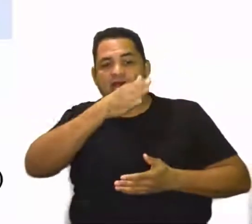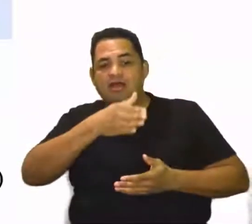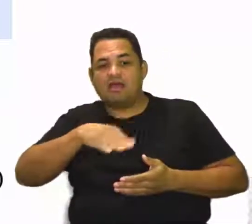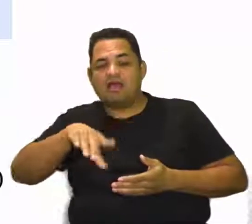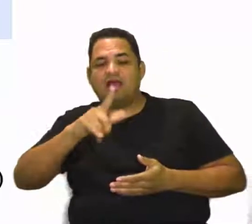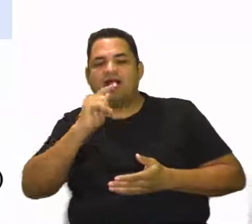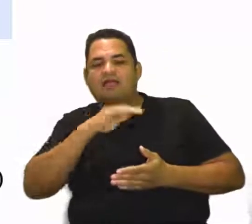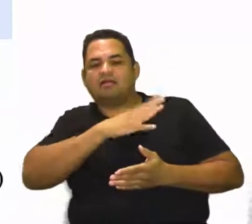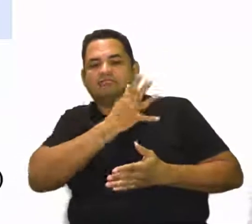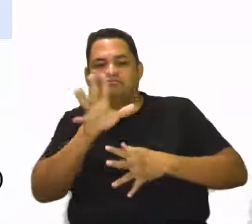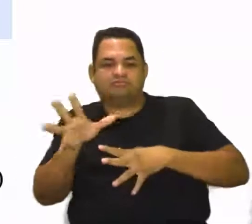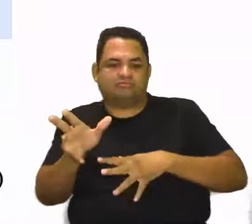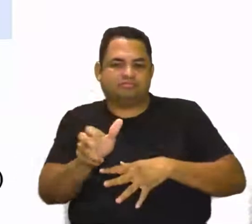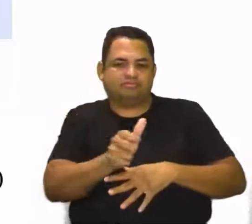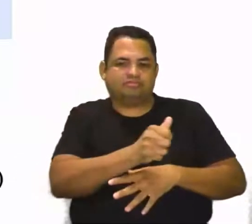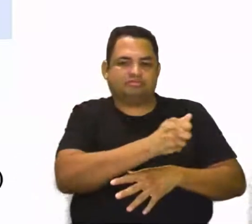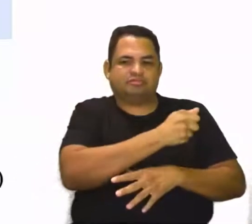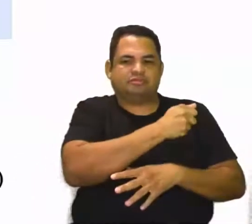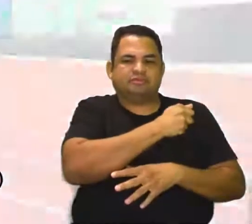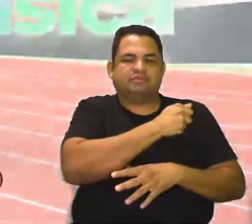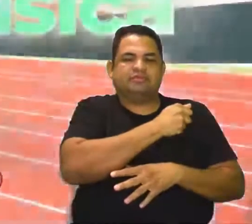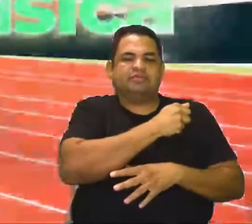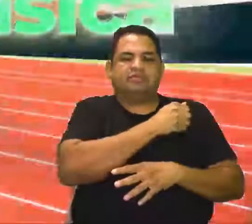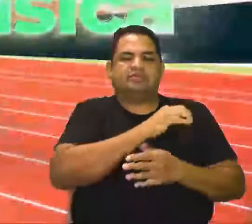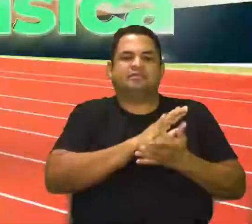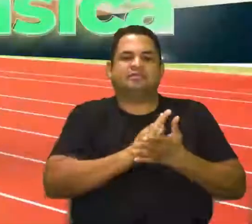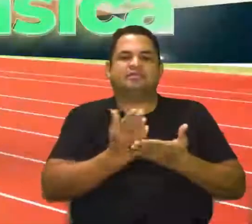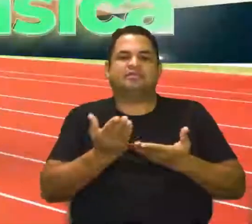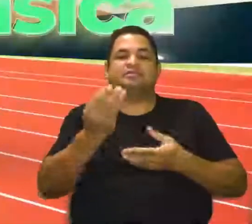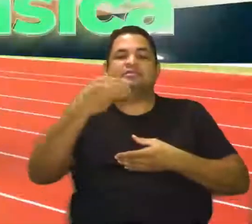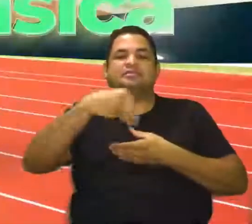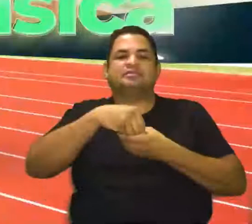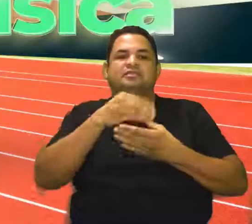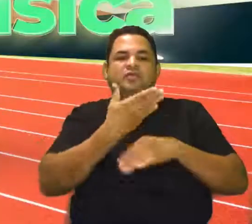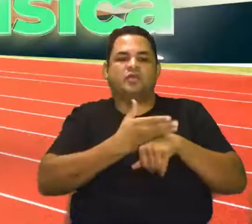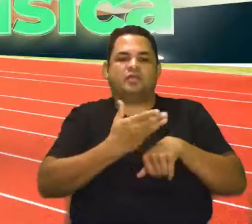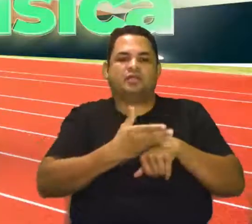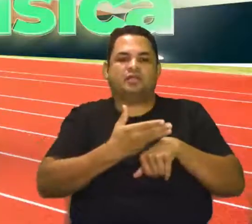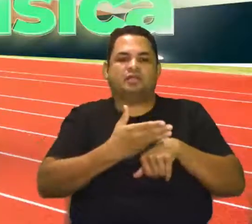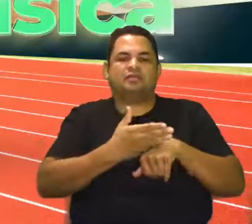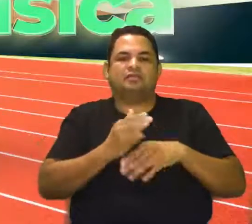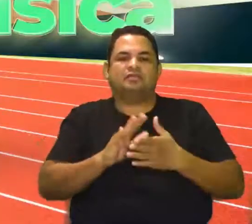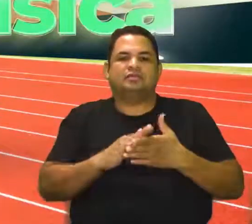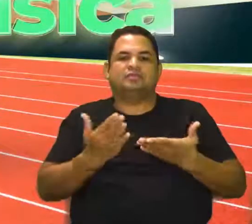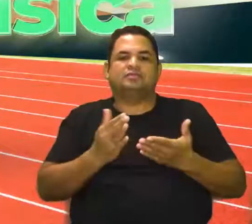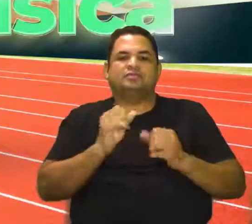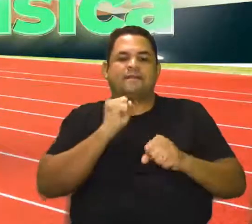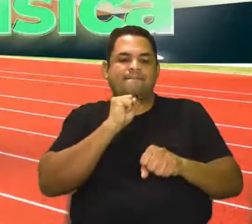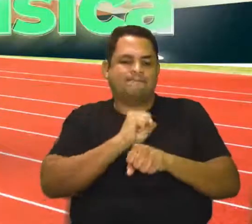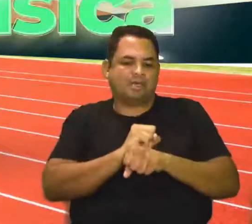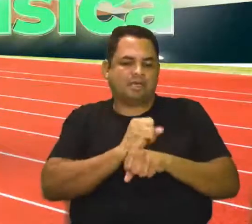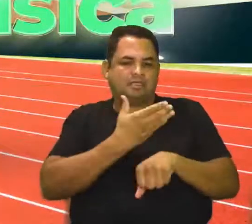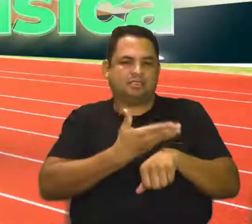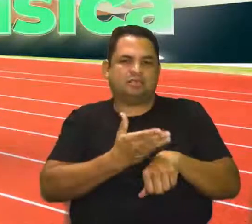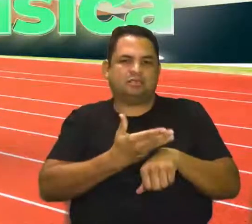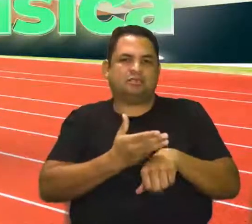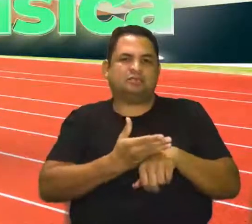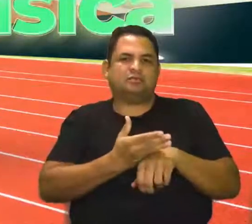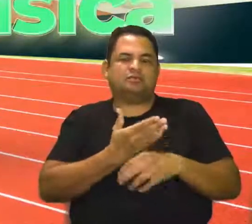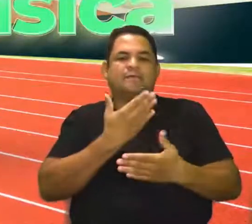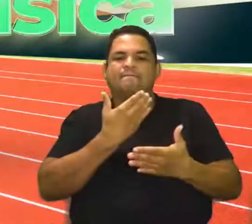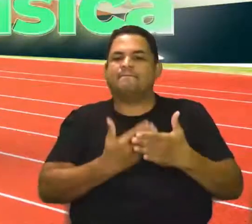aí leva o teu castelinho. Então dentro do treinamento é isso. Se você para de treinar,